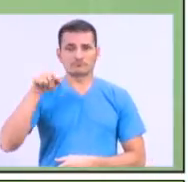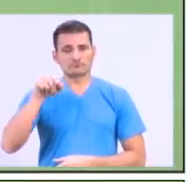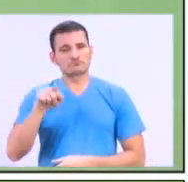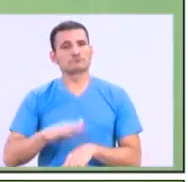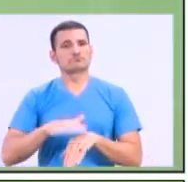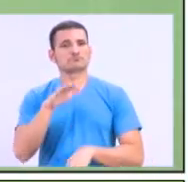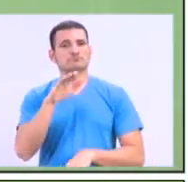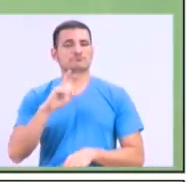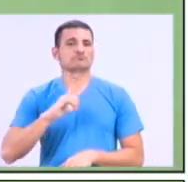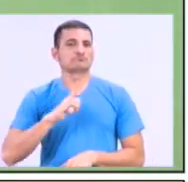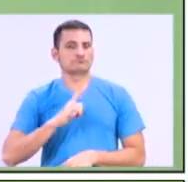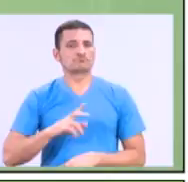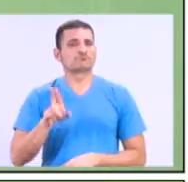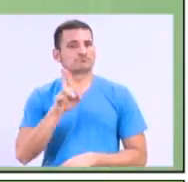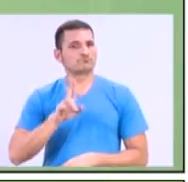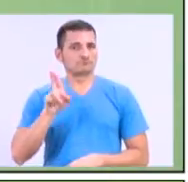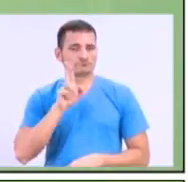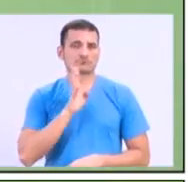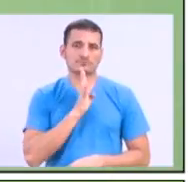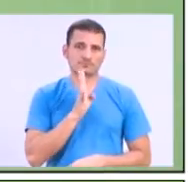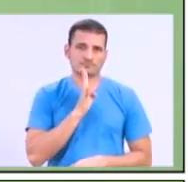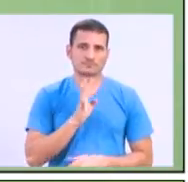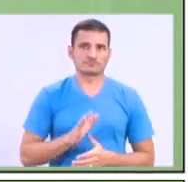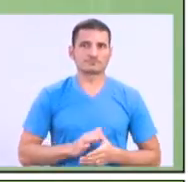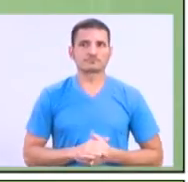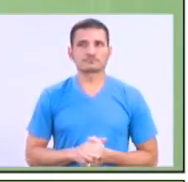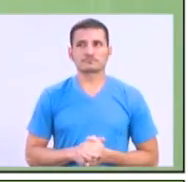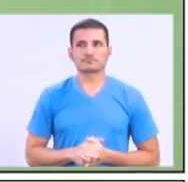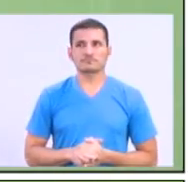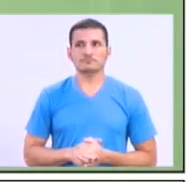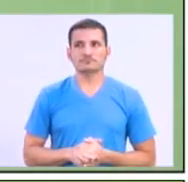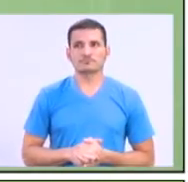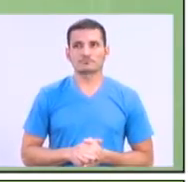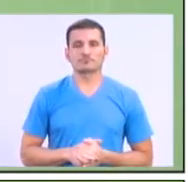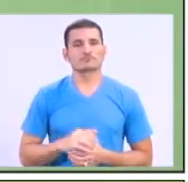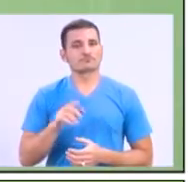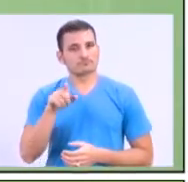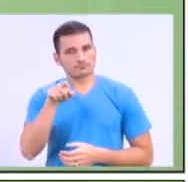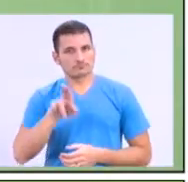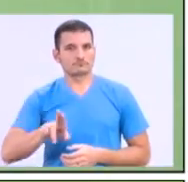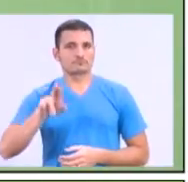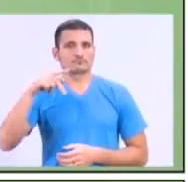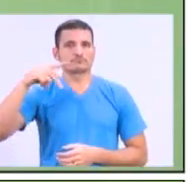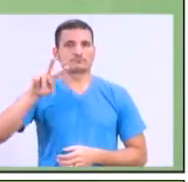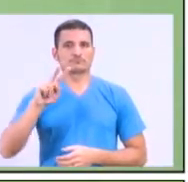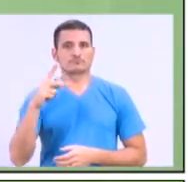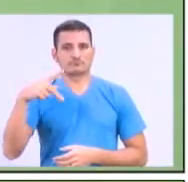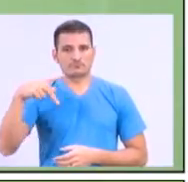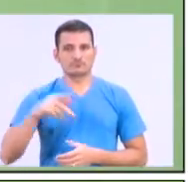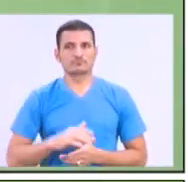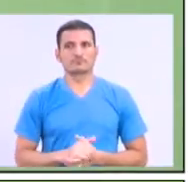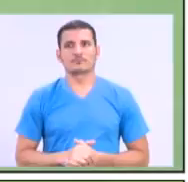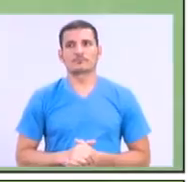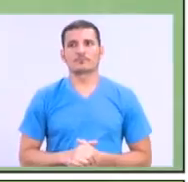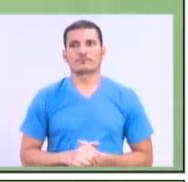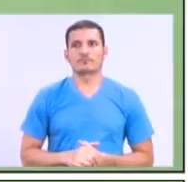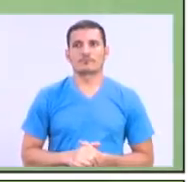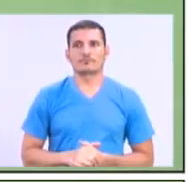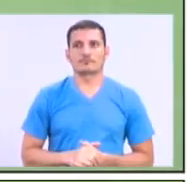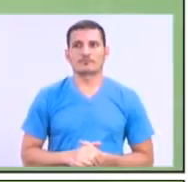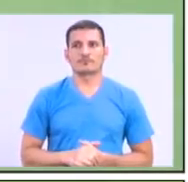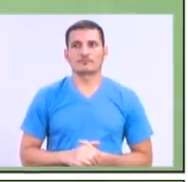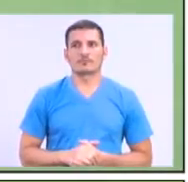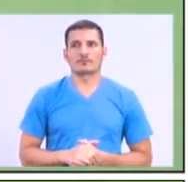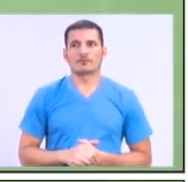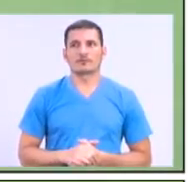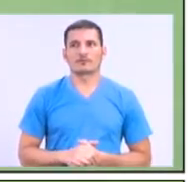tem difundido conhecimento. Então, para isso, nós vamos utilizar ela. Vamos falar, dentro da linguagem